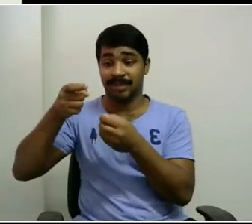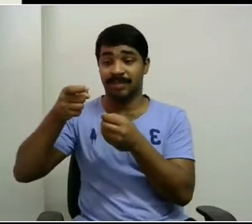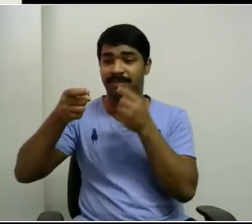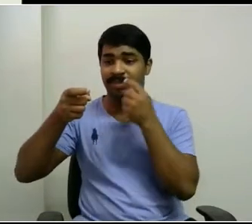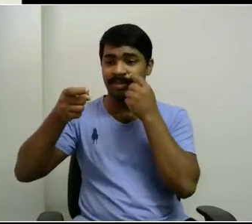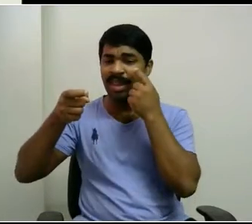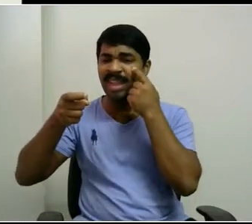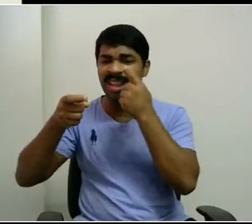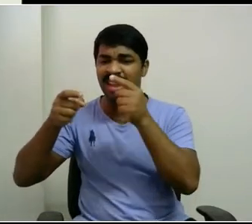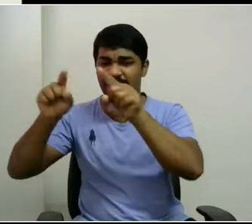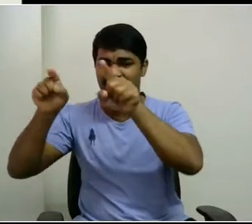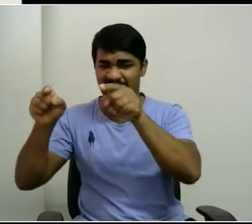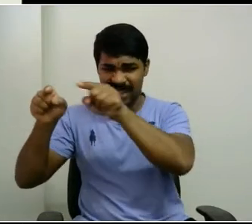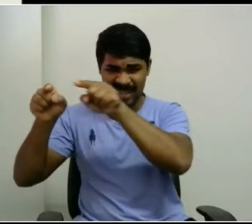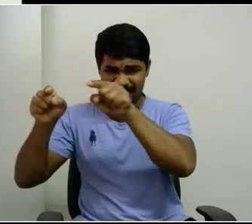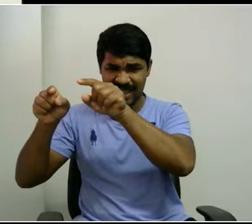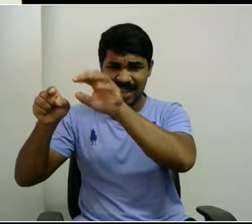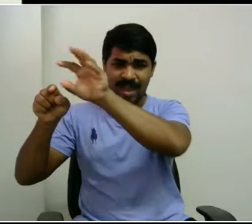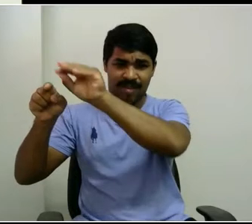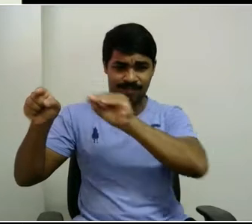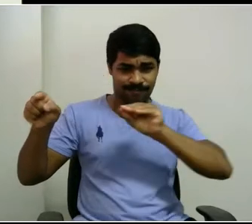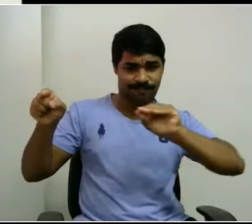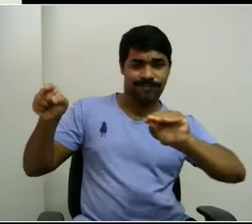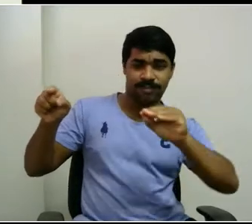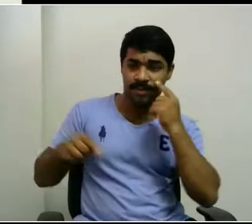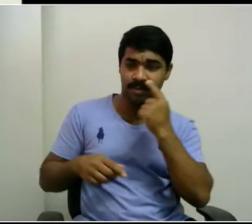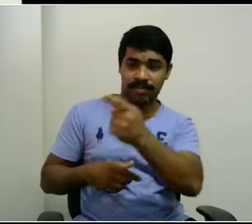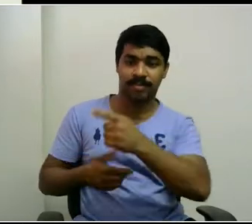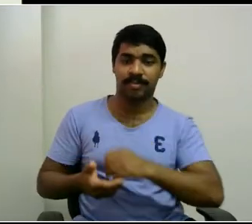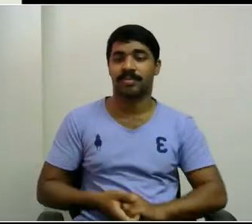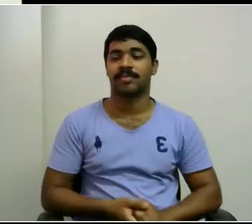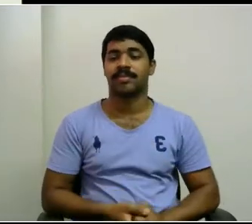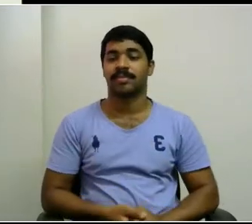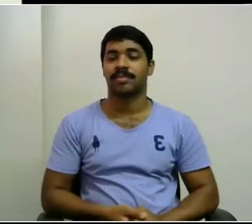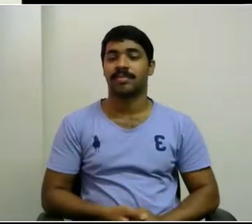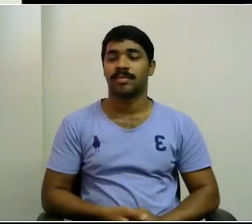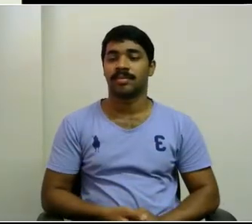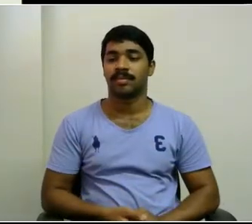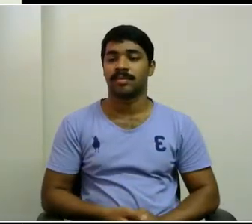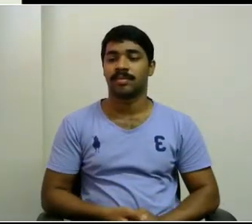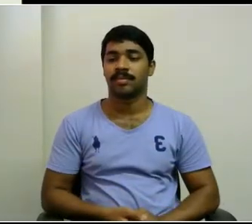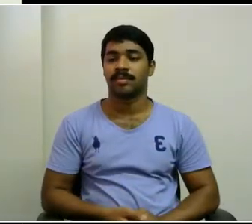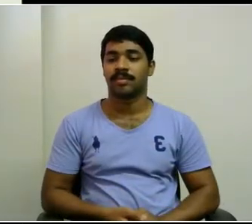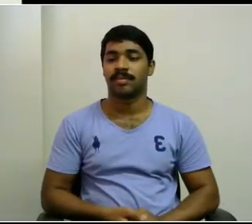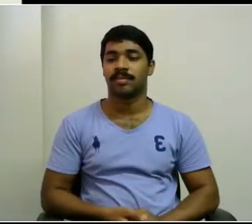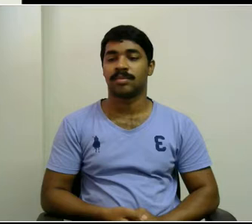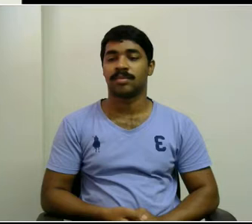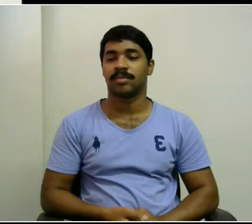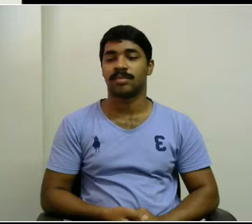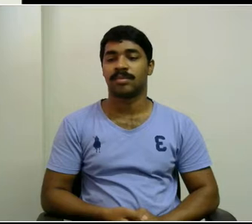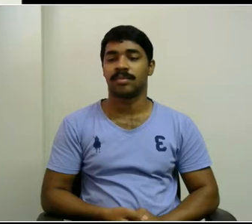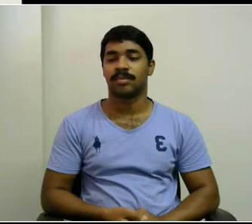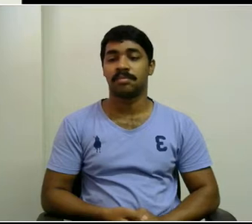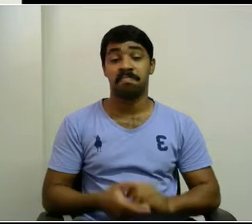dividindo. Então vai ficar dividido para a raiz de 3 menos 1, tá? Essa